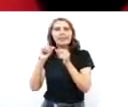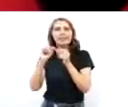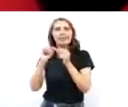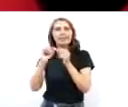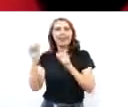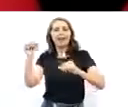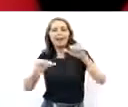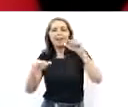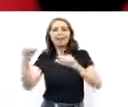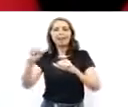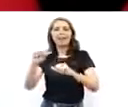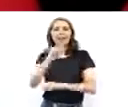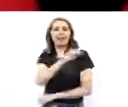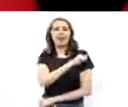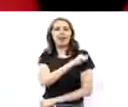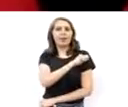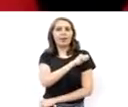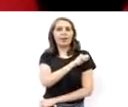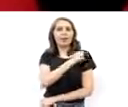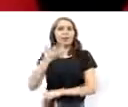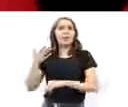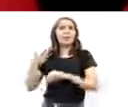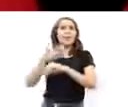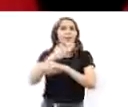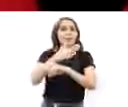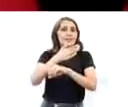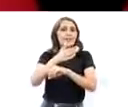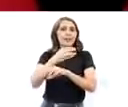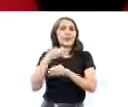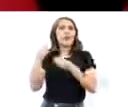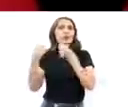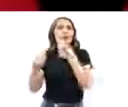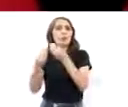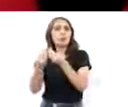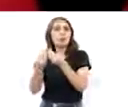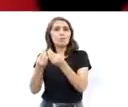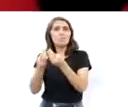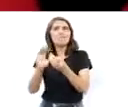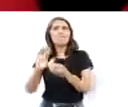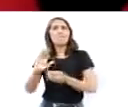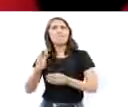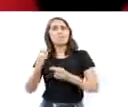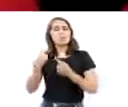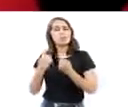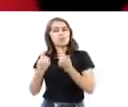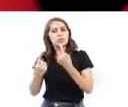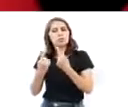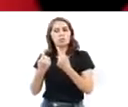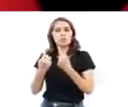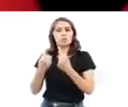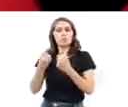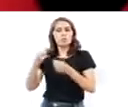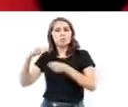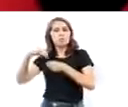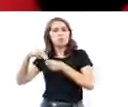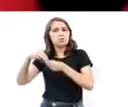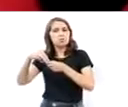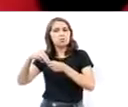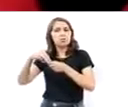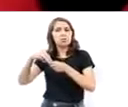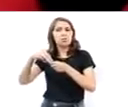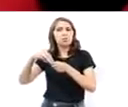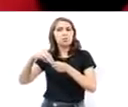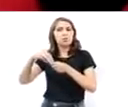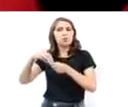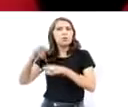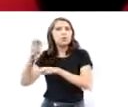virou uma discussão entre o Estado, os municípios, aprova ou não aprova, o que aprovar, o que não aprovar, e acabou que se tendo uma aprovação